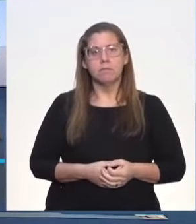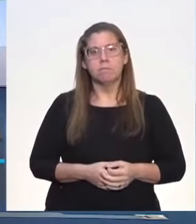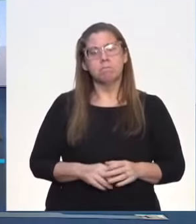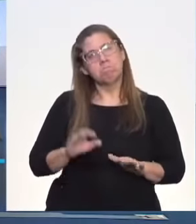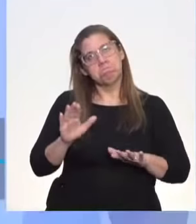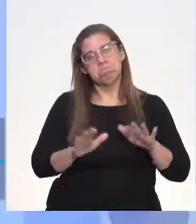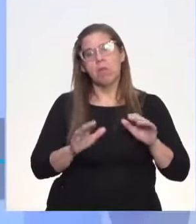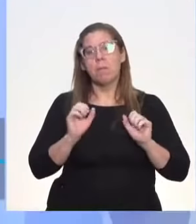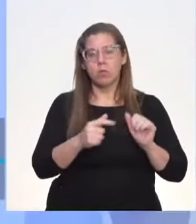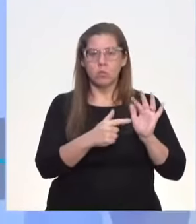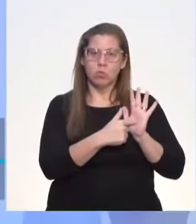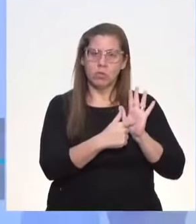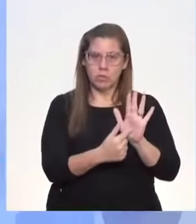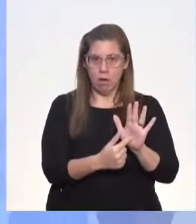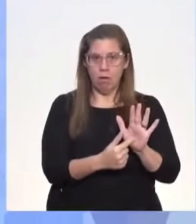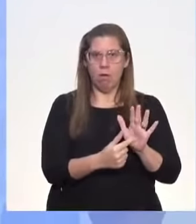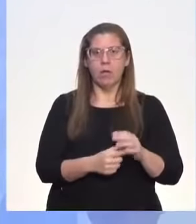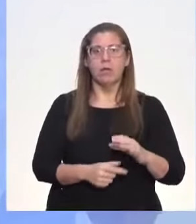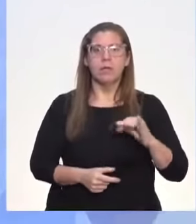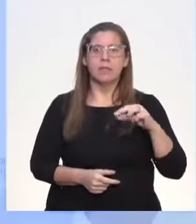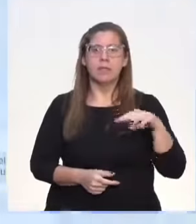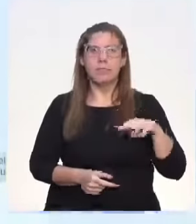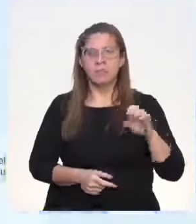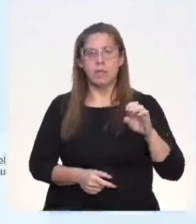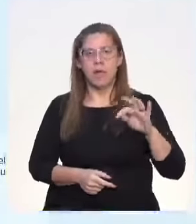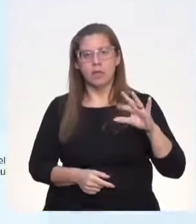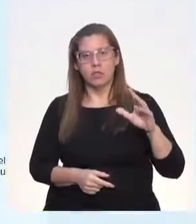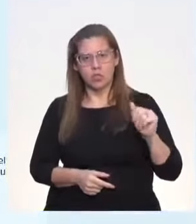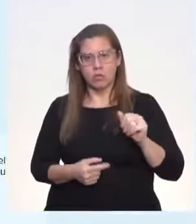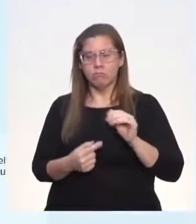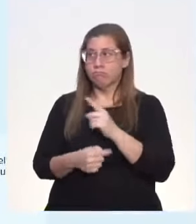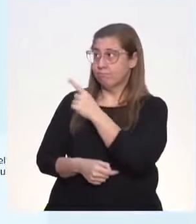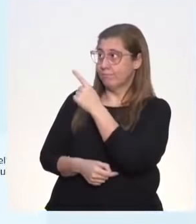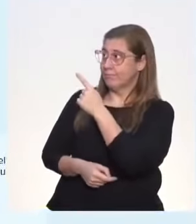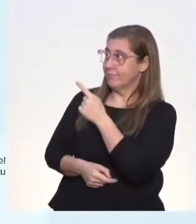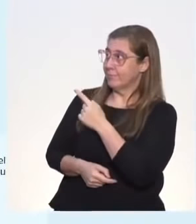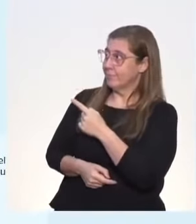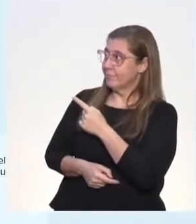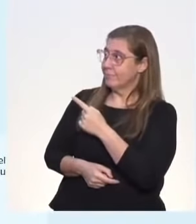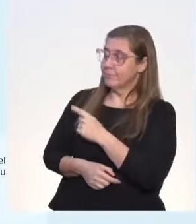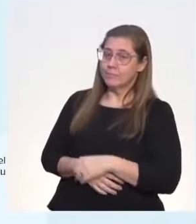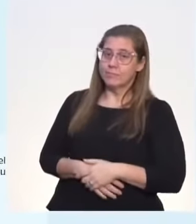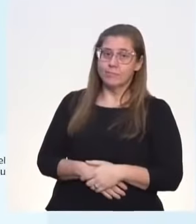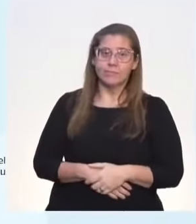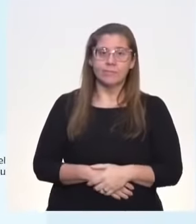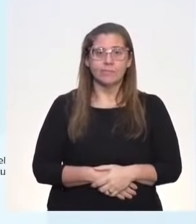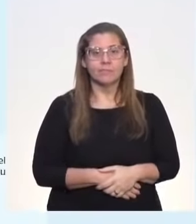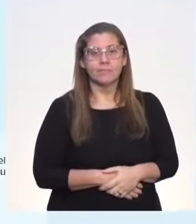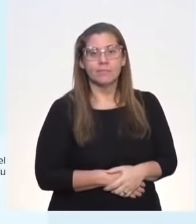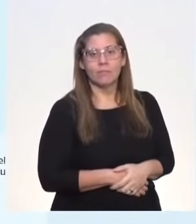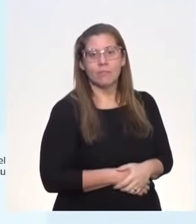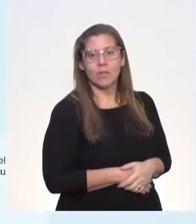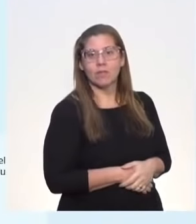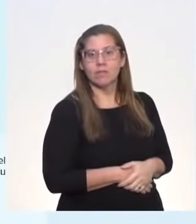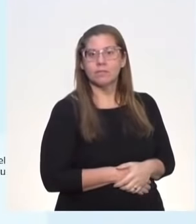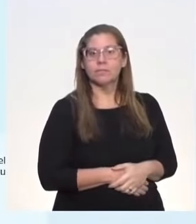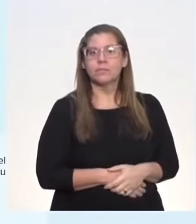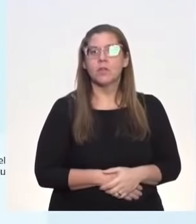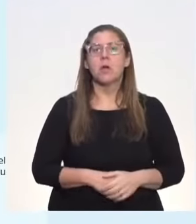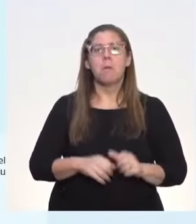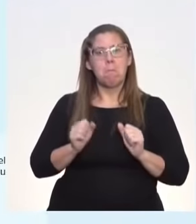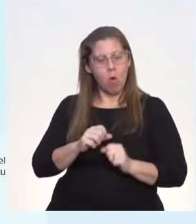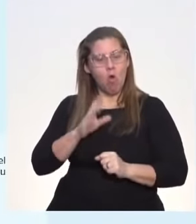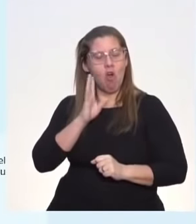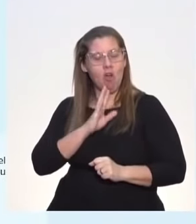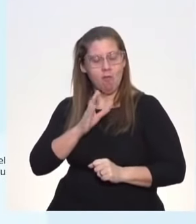né a gente poderia mostrar a energia cinética dessa turbina que eu acho sensacional é de savonius ó que dá pra gente fazer